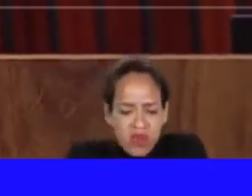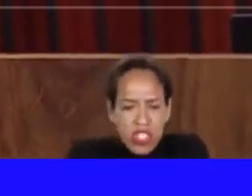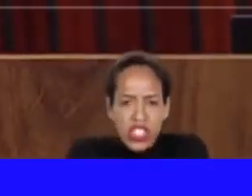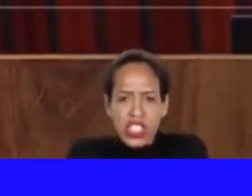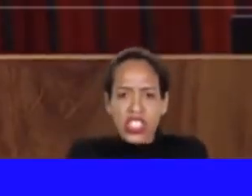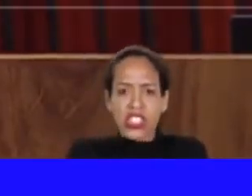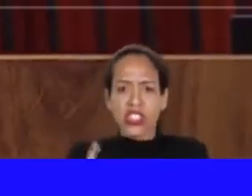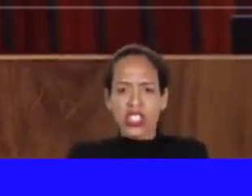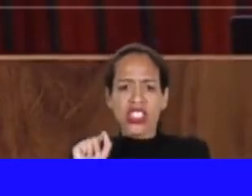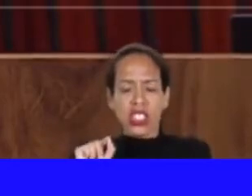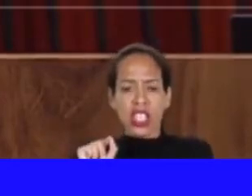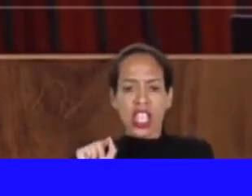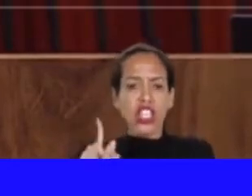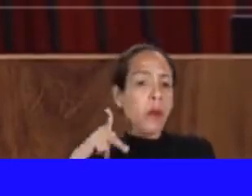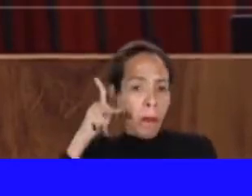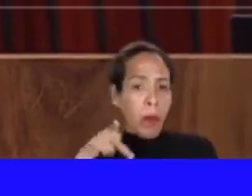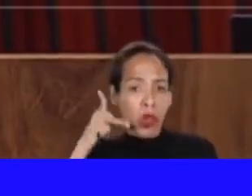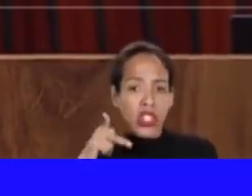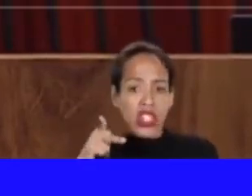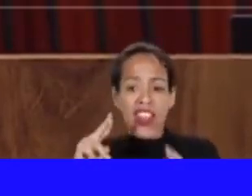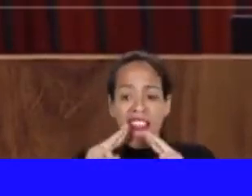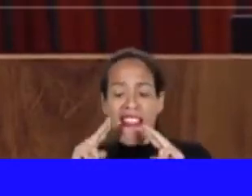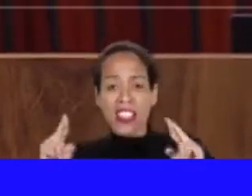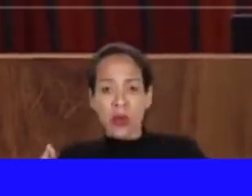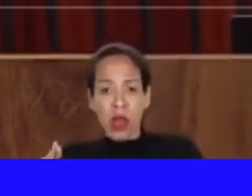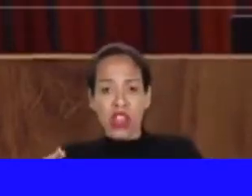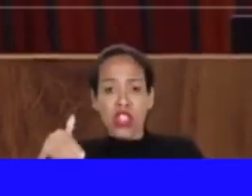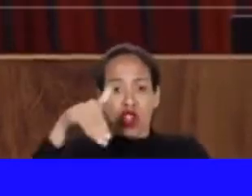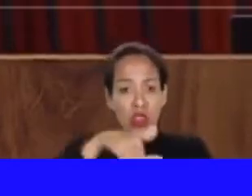induzir o descrédito ao resultado do pleito de